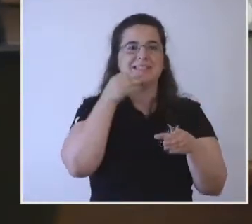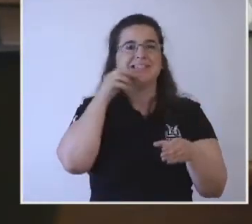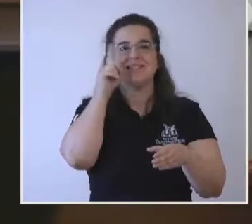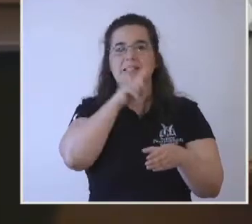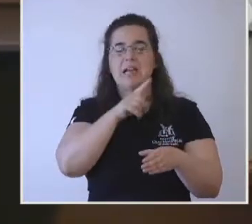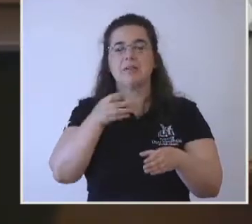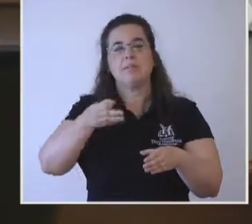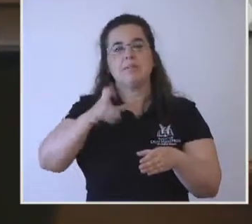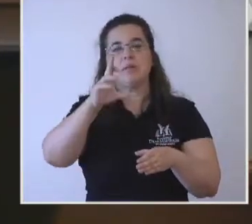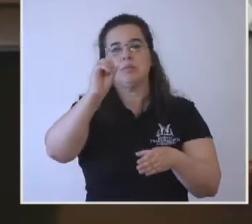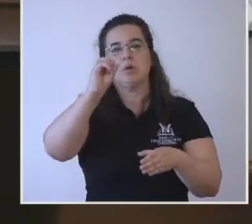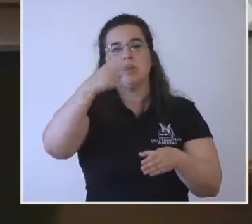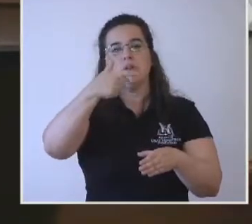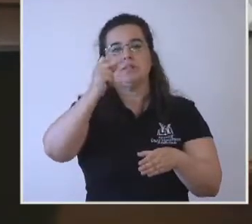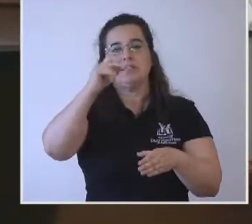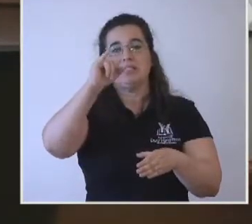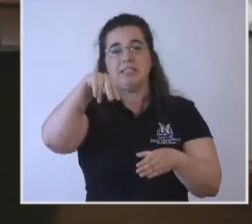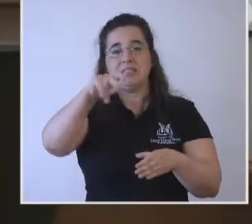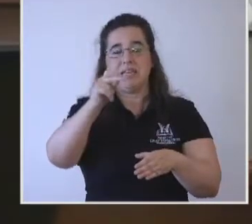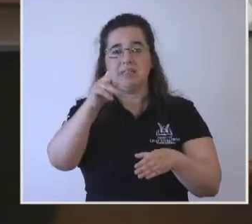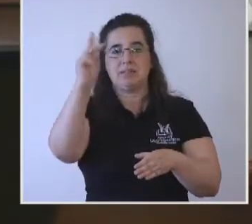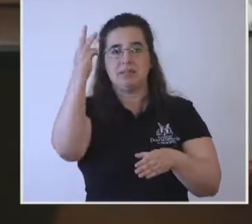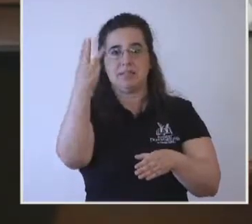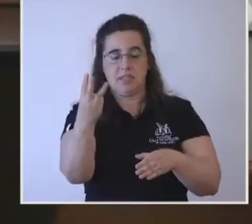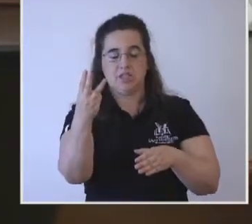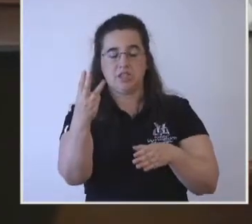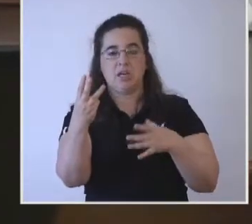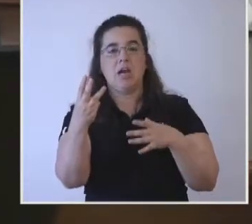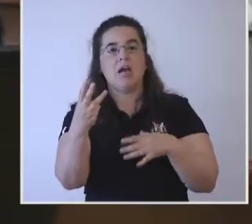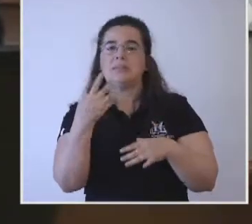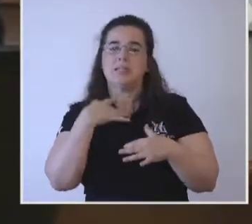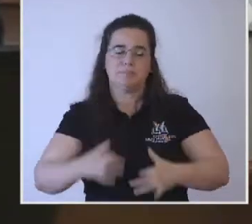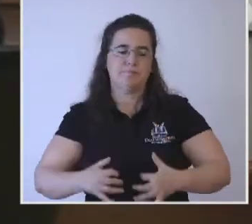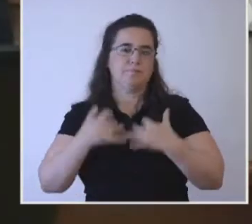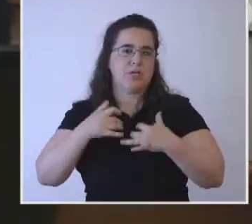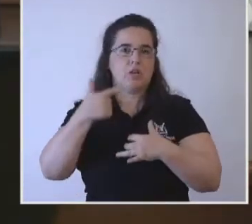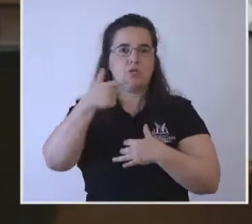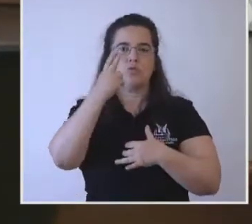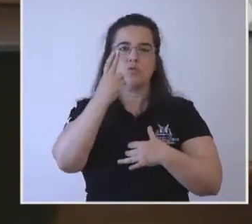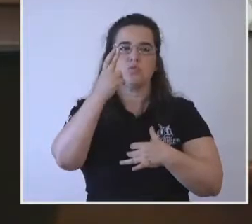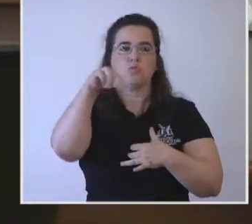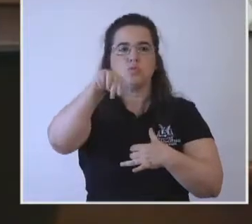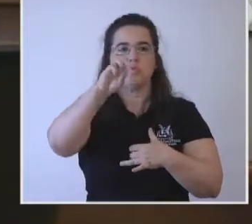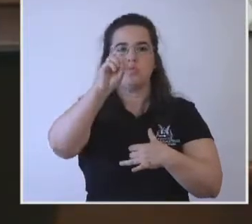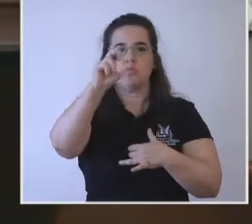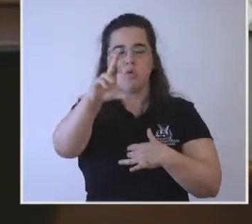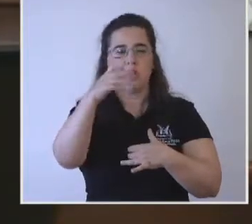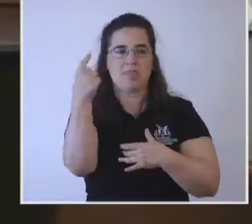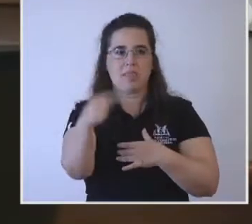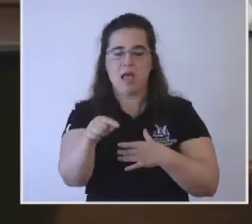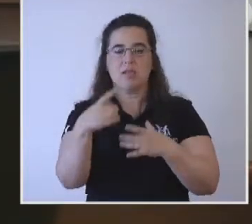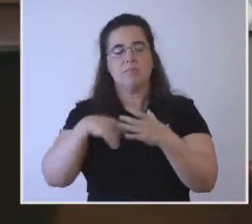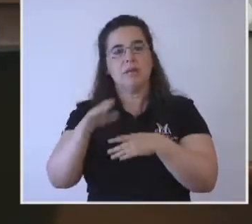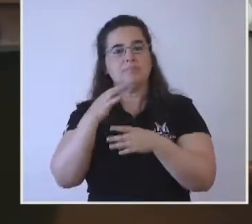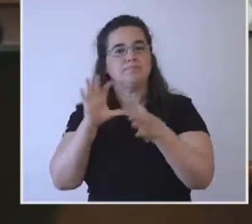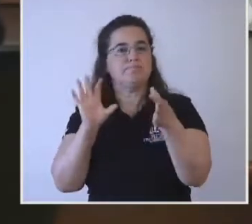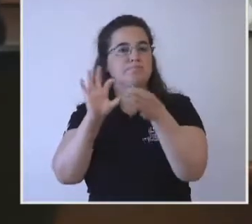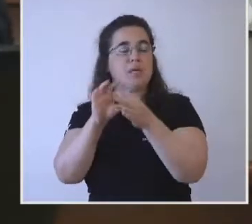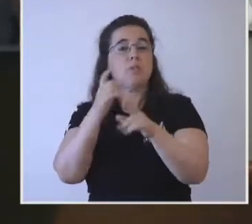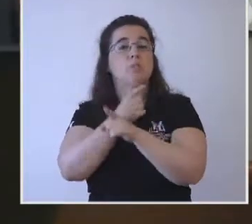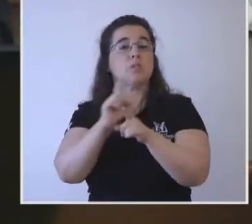está sempre presente nos tumores, quanto mais IGF-B3, que é uma proteína de transporte, maior o